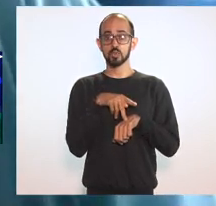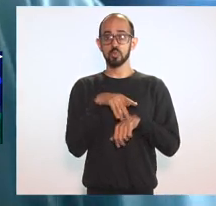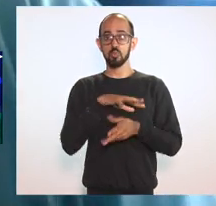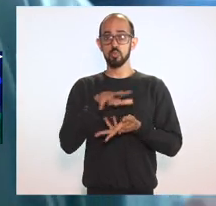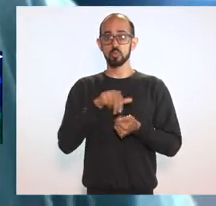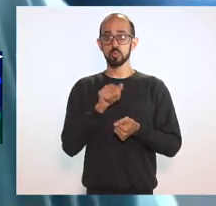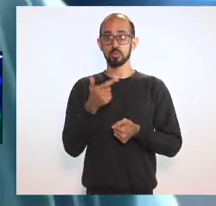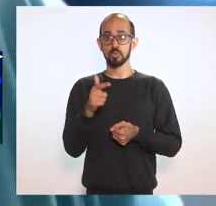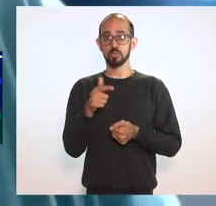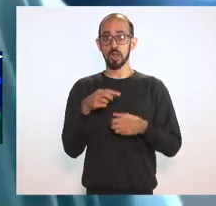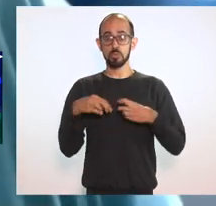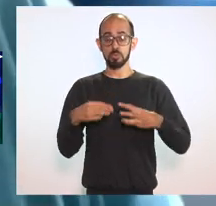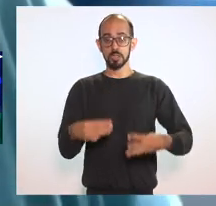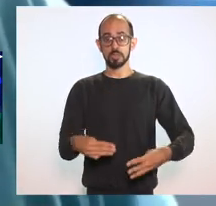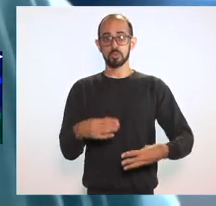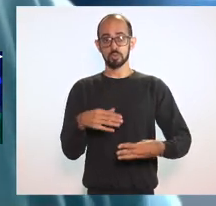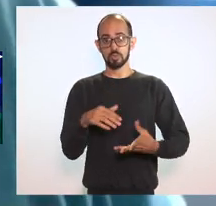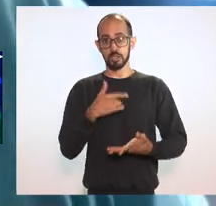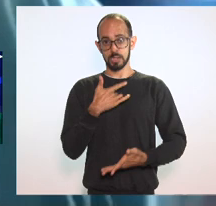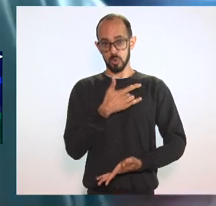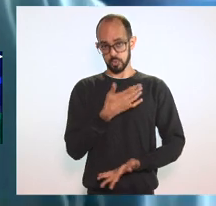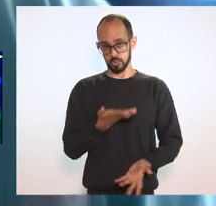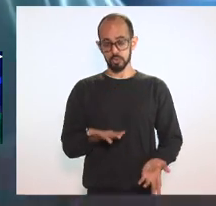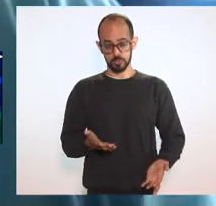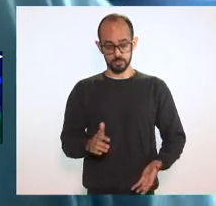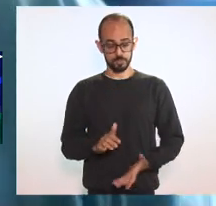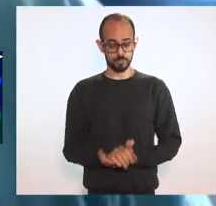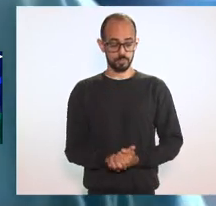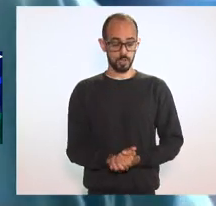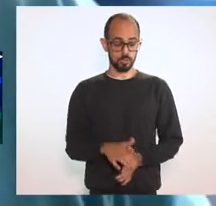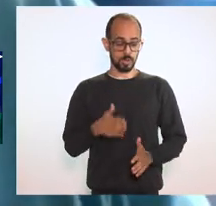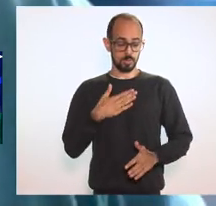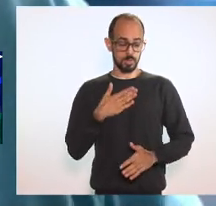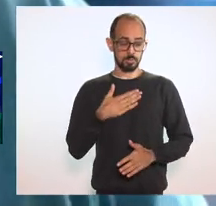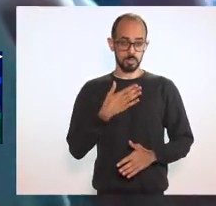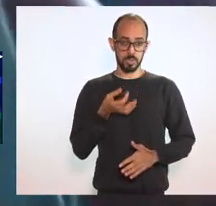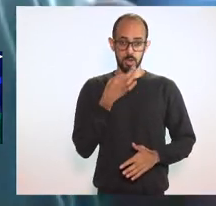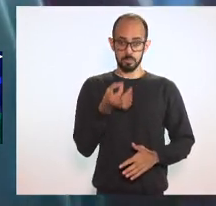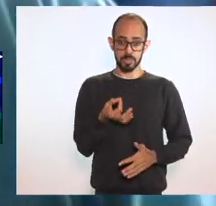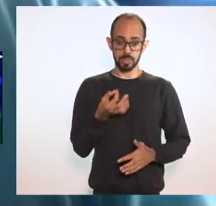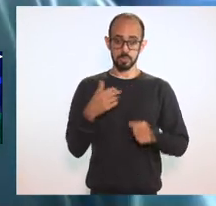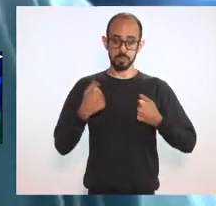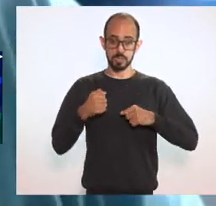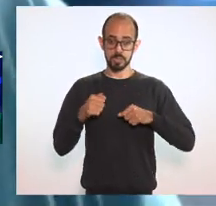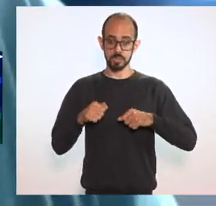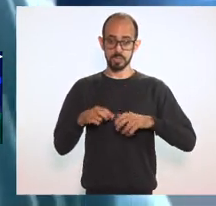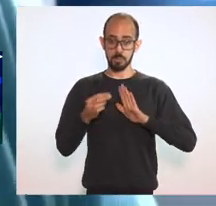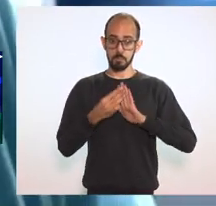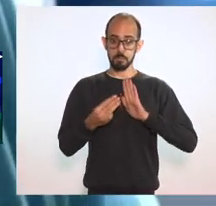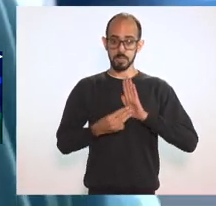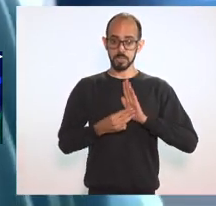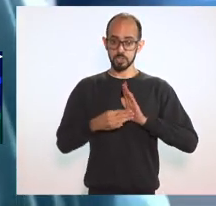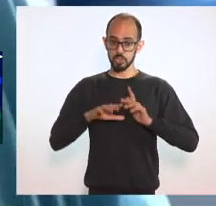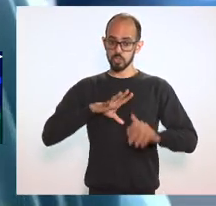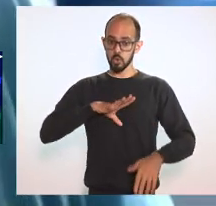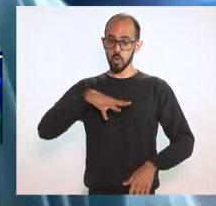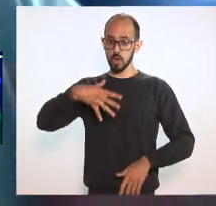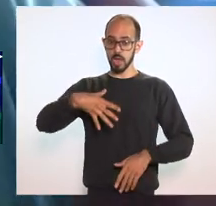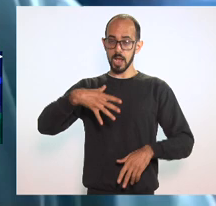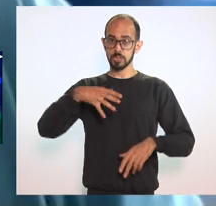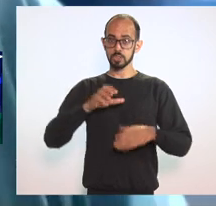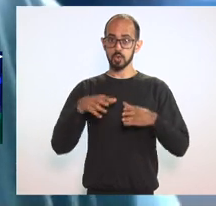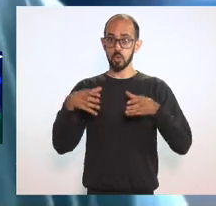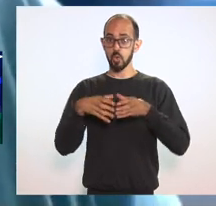Em que momento eu quero dizer que são necessárias medidas corajosas sempre amparados pelos comitês científicos